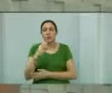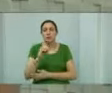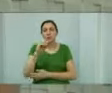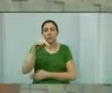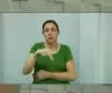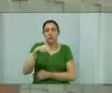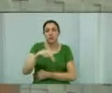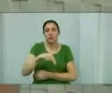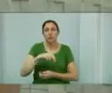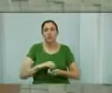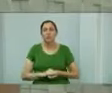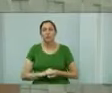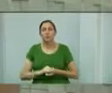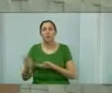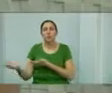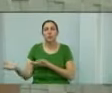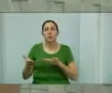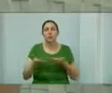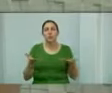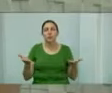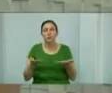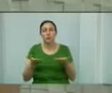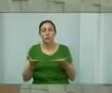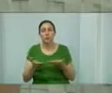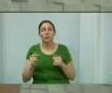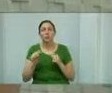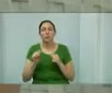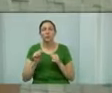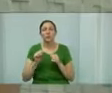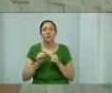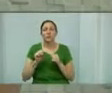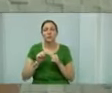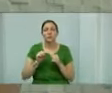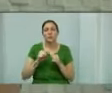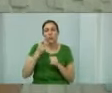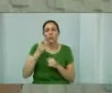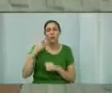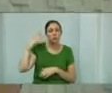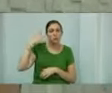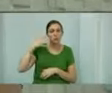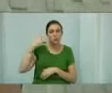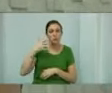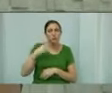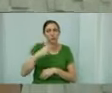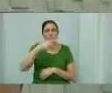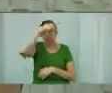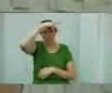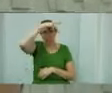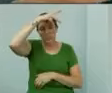novembro. Convido, então, agora, para fazer uso da palavra, o prefeito Paulo Polis.